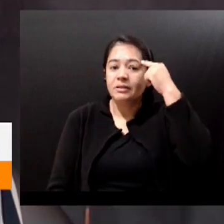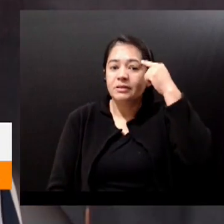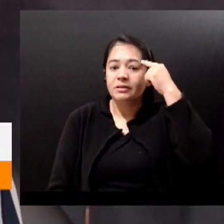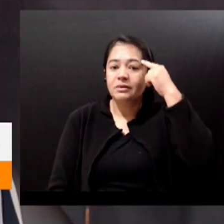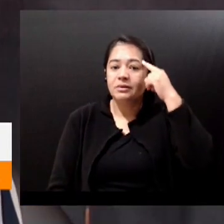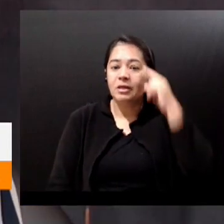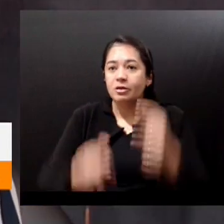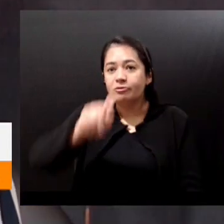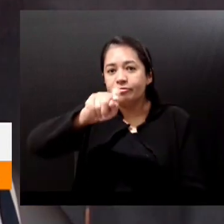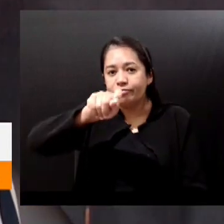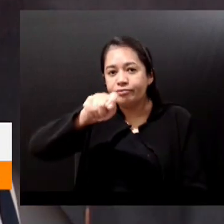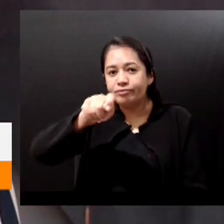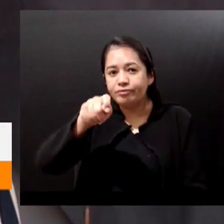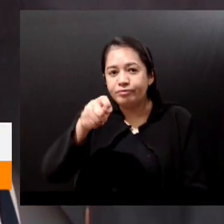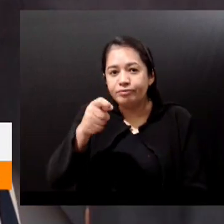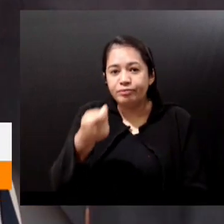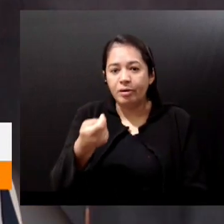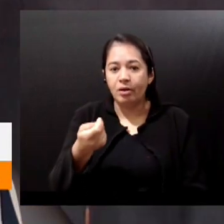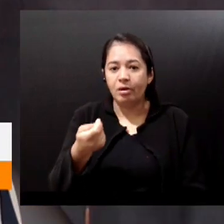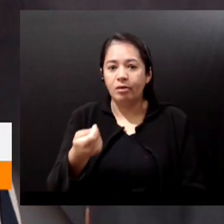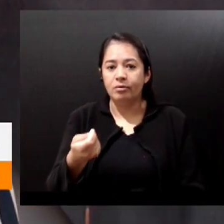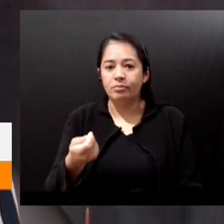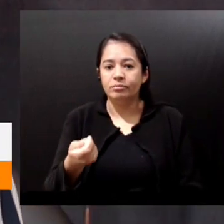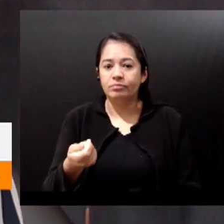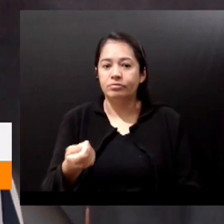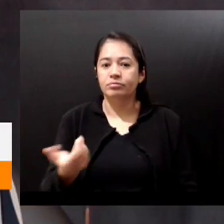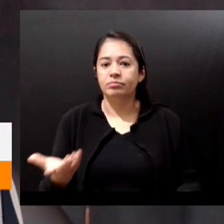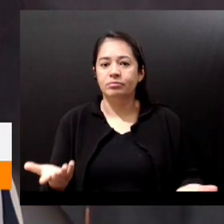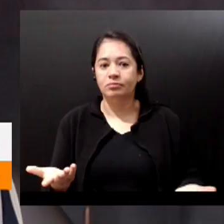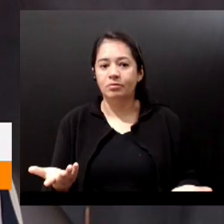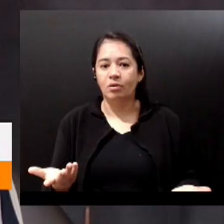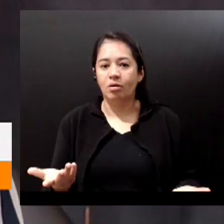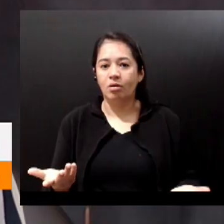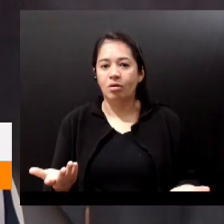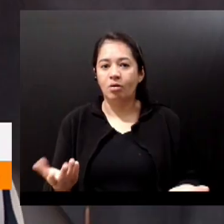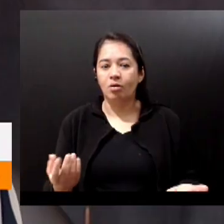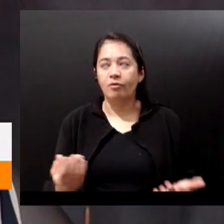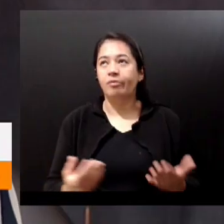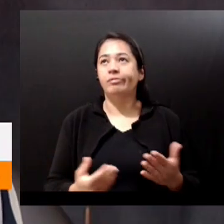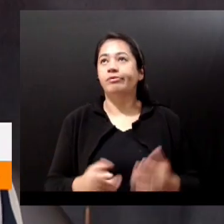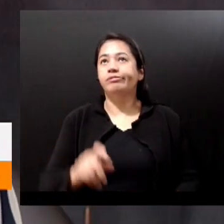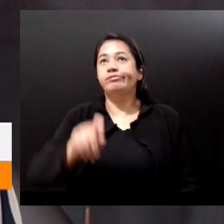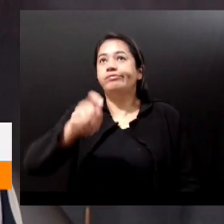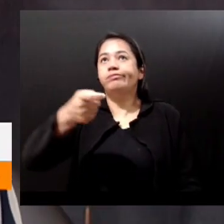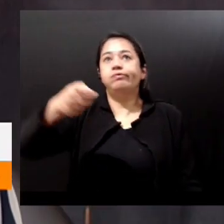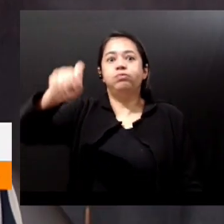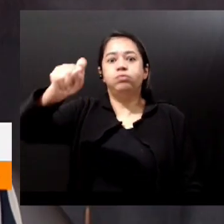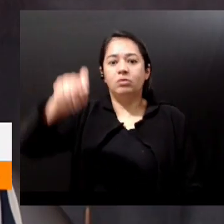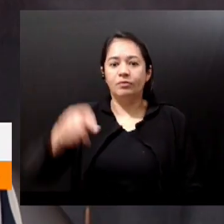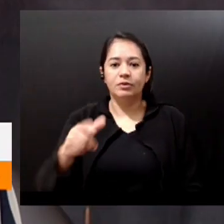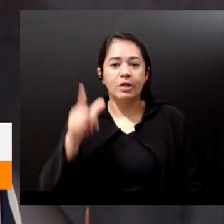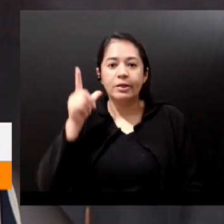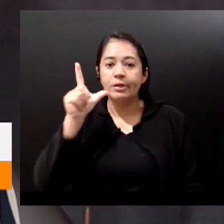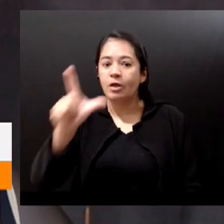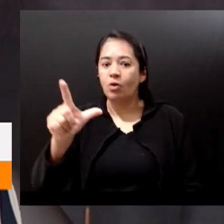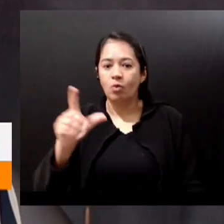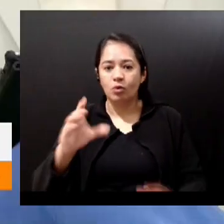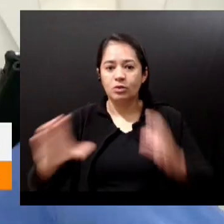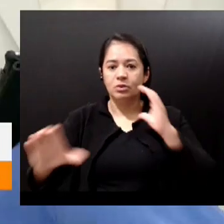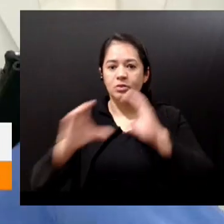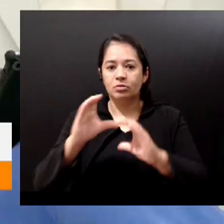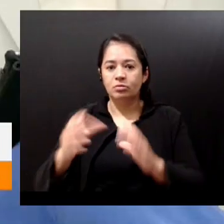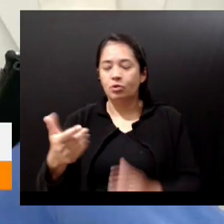colocar uma altura tão distante, tão ímpar, ao ponto de você não conseguir se comunicar com as outras pessoas, né, ao ponto de se